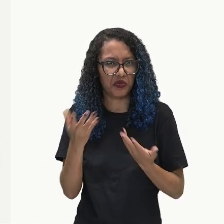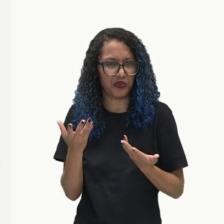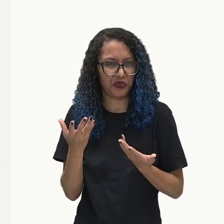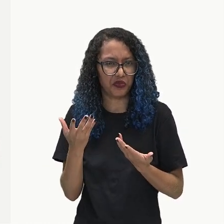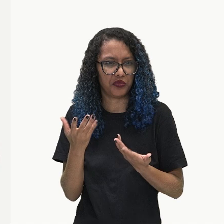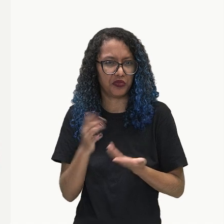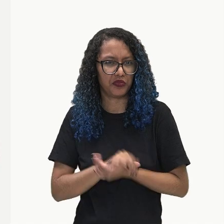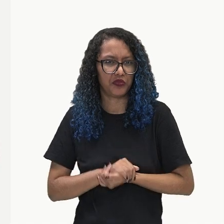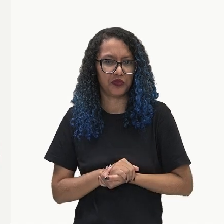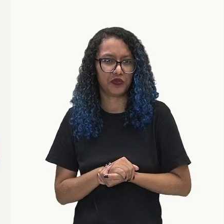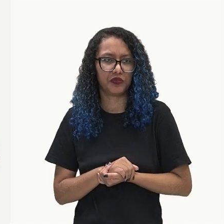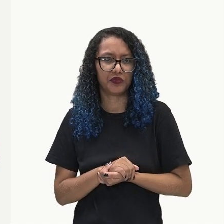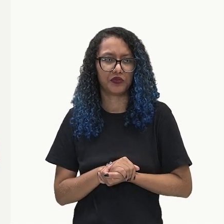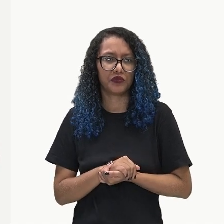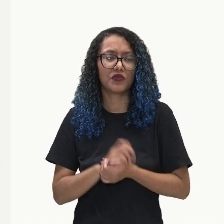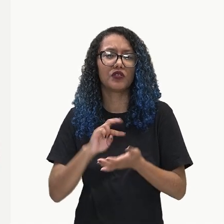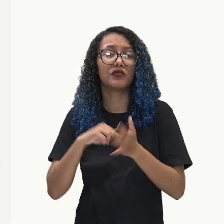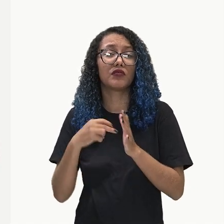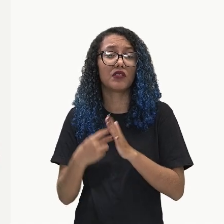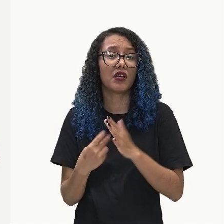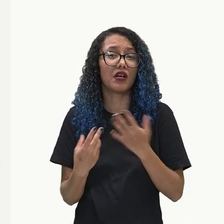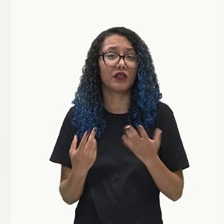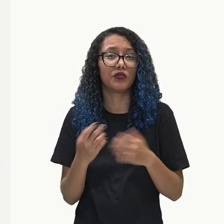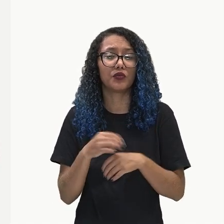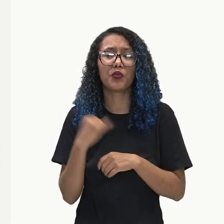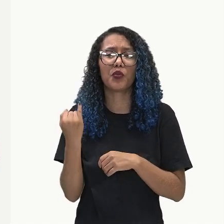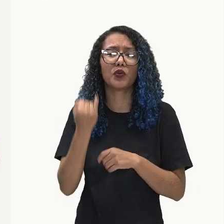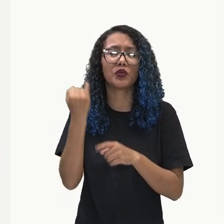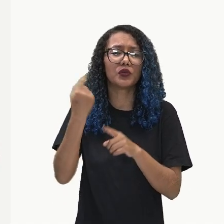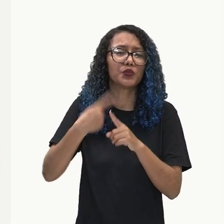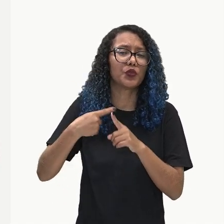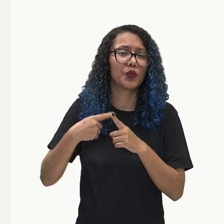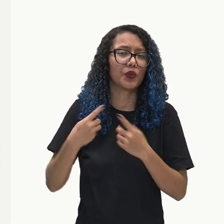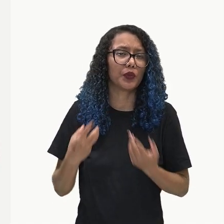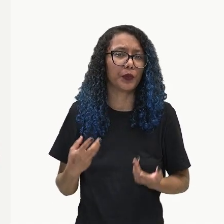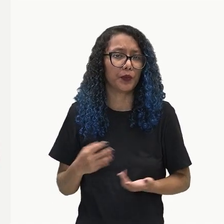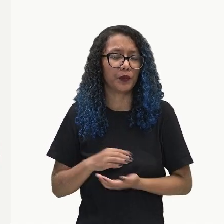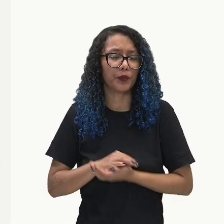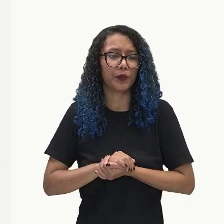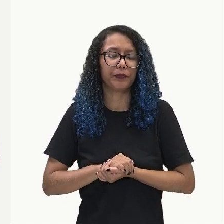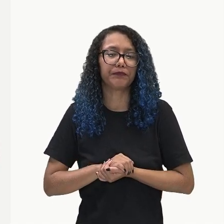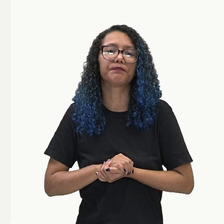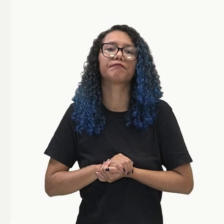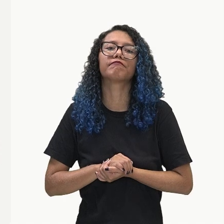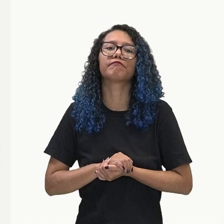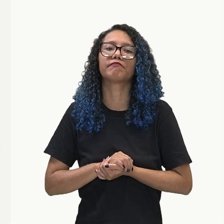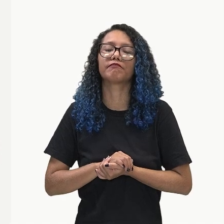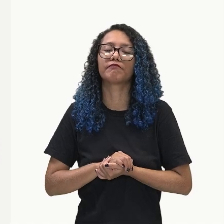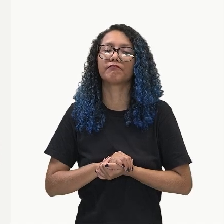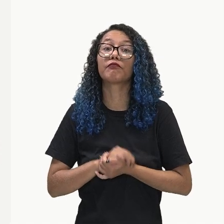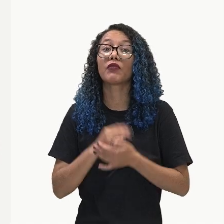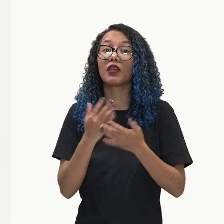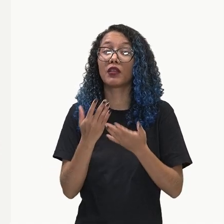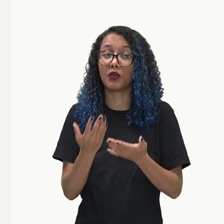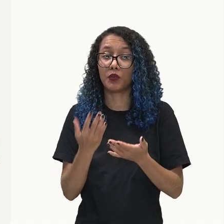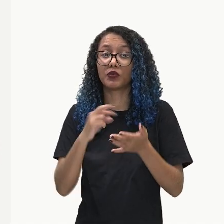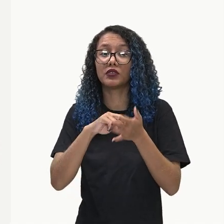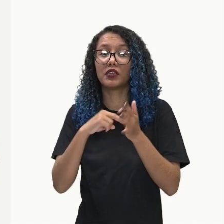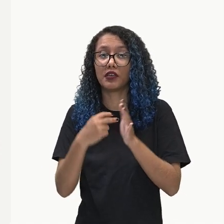significa isso? Qual a importância disso? O zero absoluto significa que